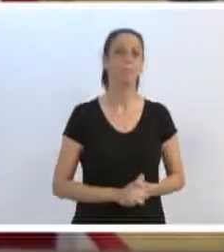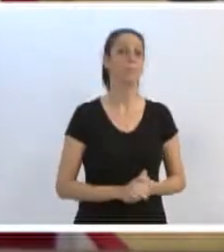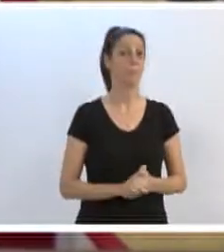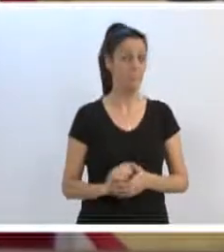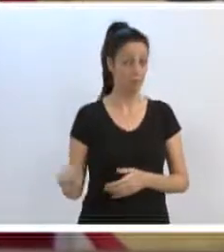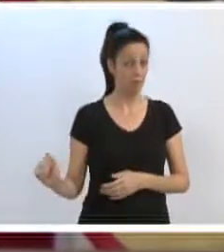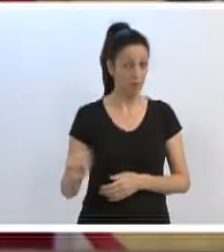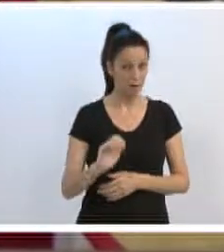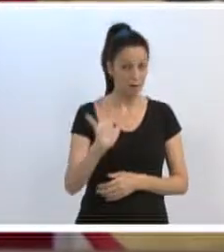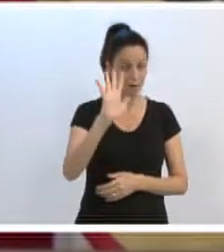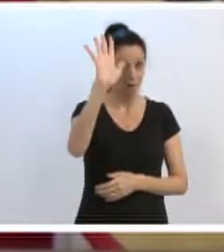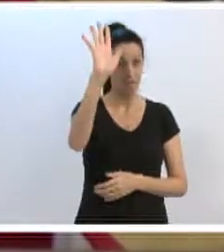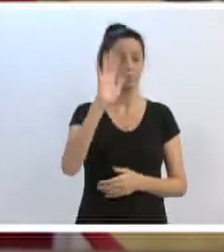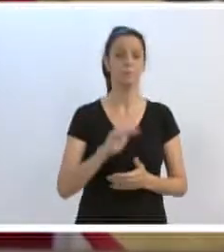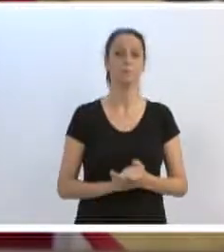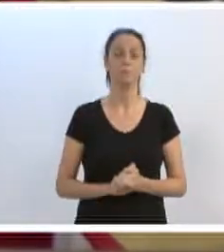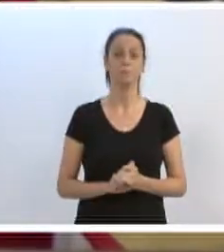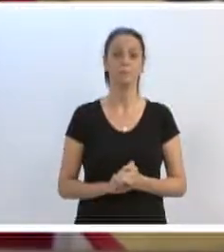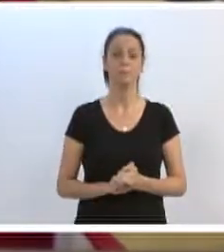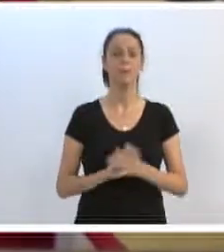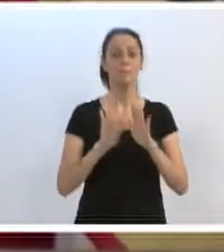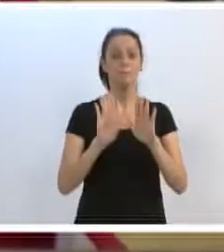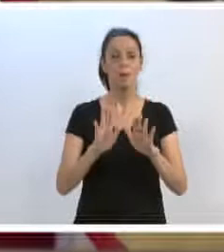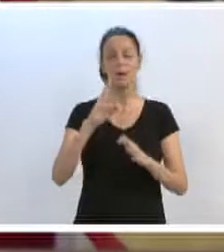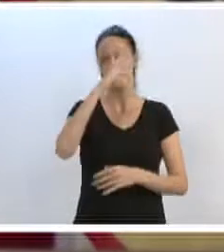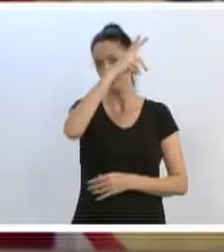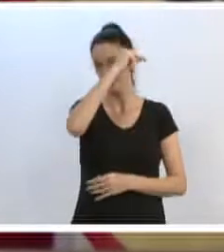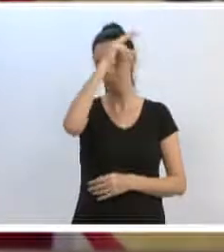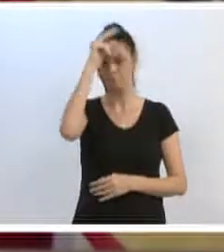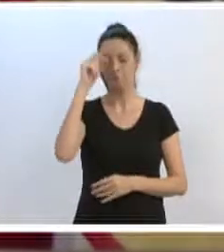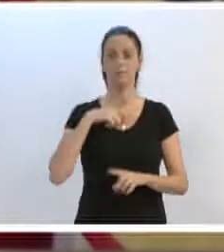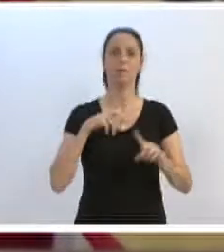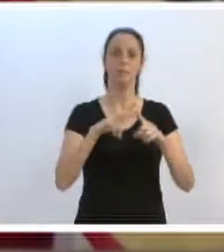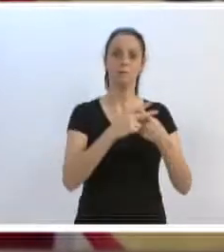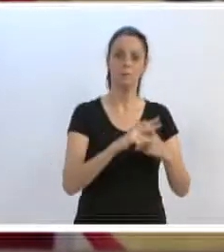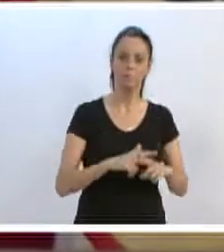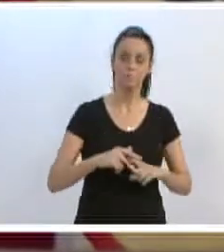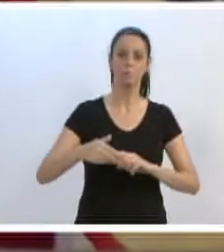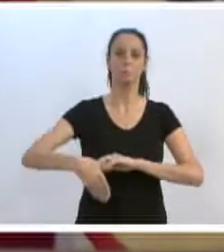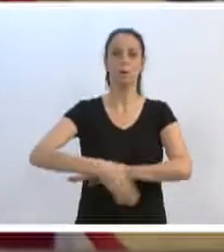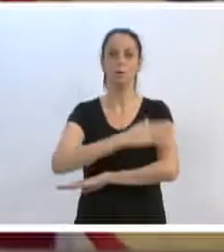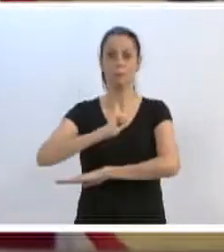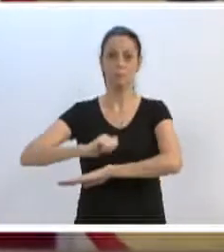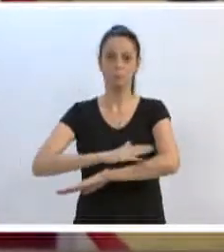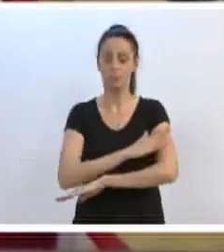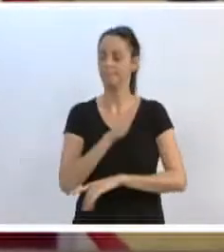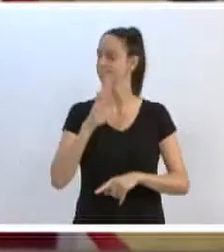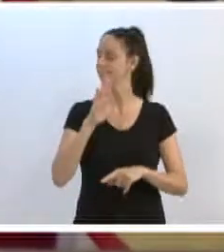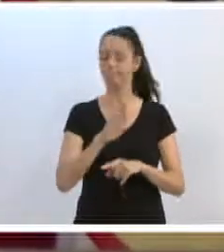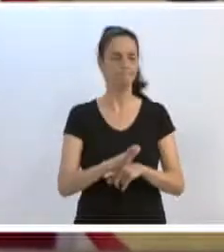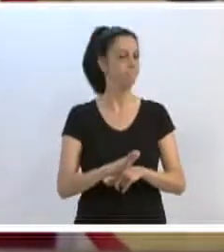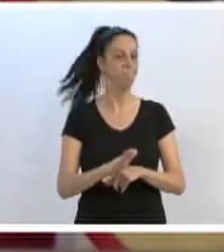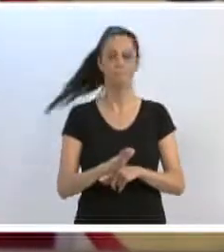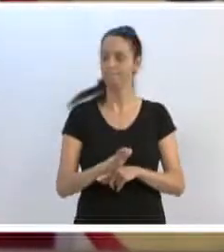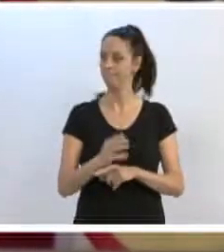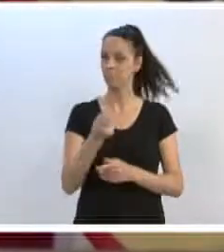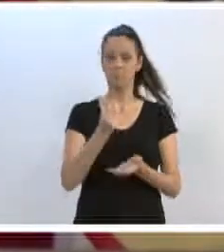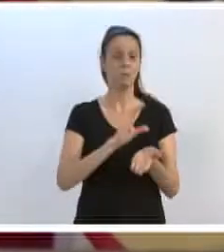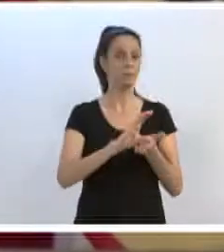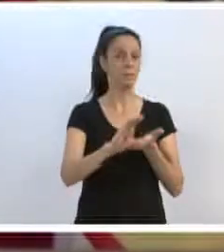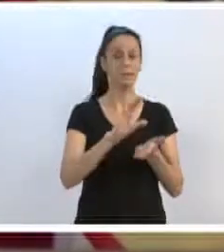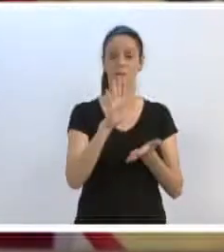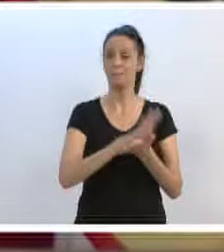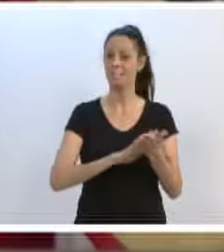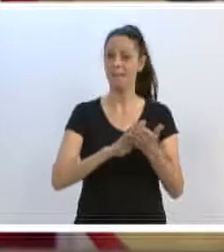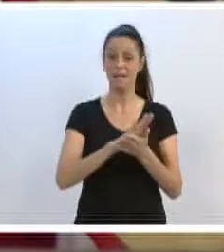muito alto. E como a Prefeitura, a Secretaria de Manutenção, Pavimentação, ela não está contribuindo com recurso nenhum